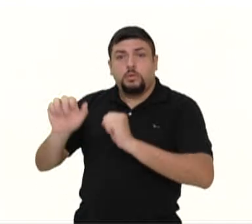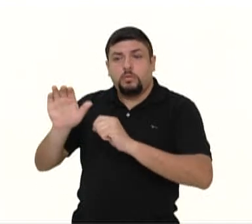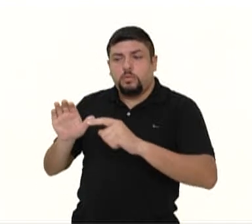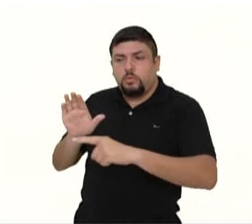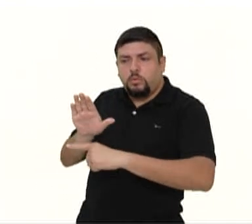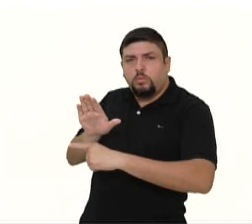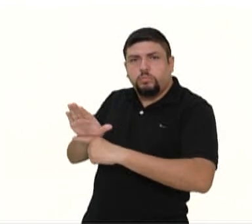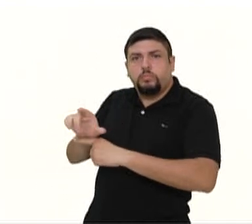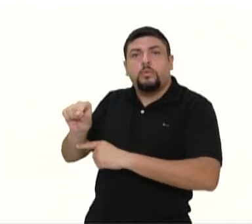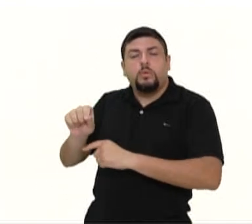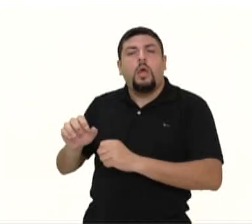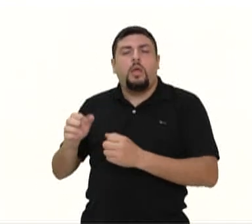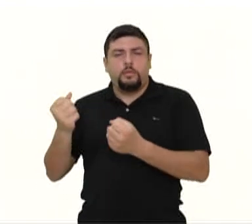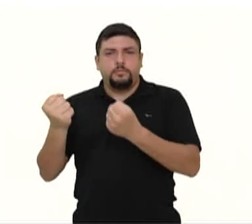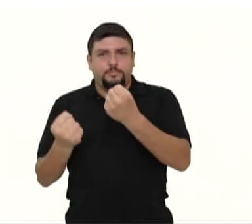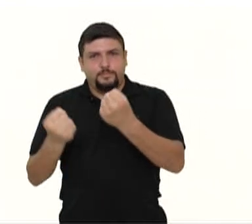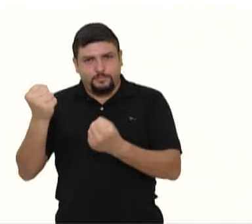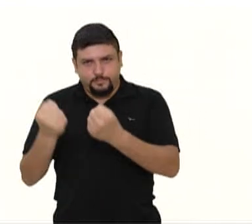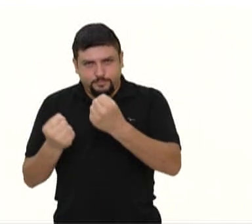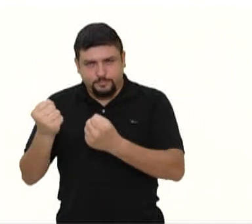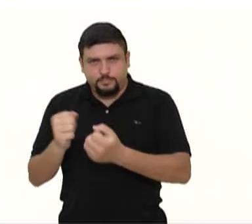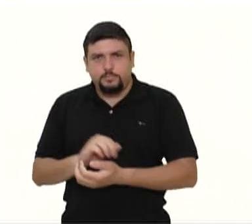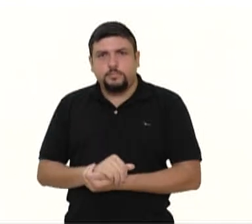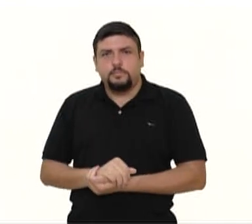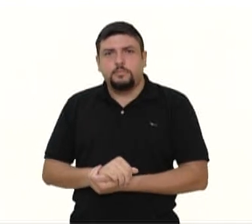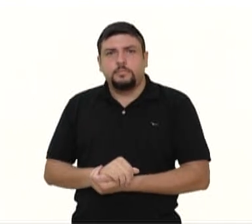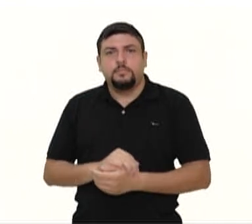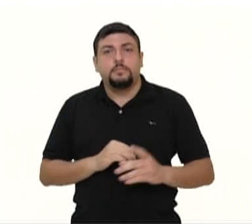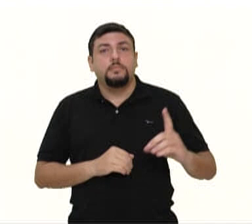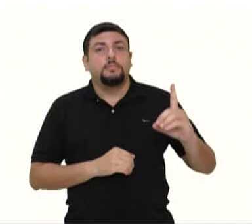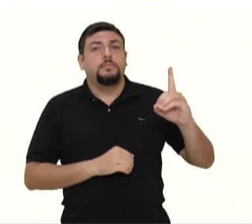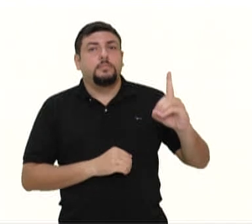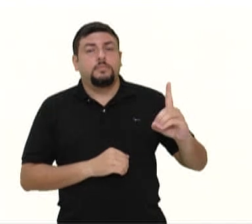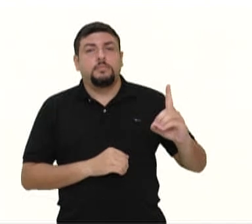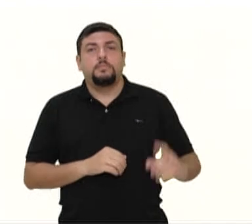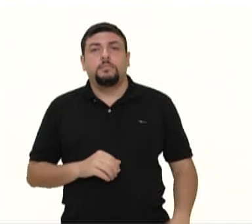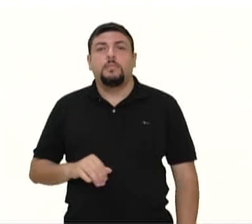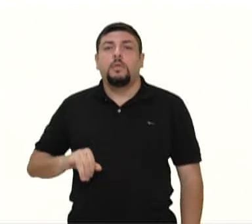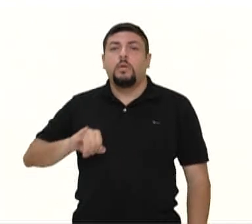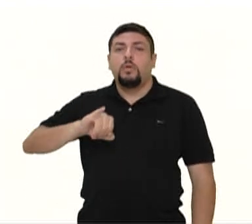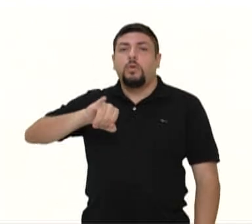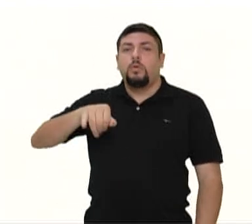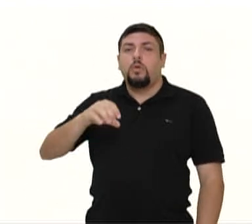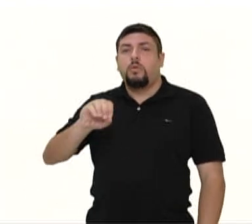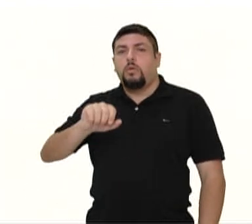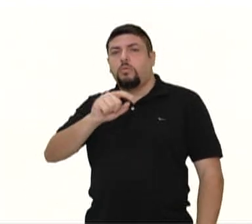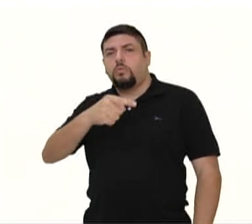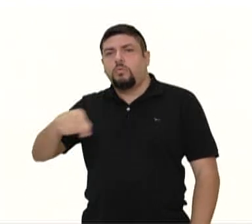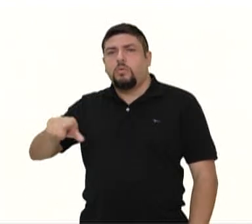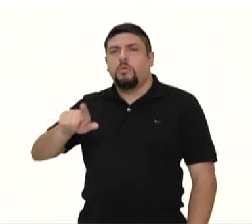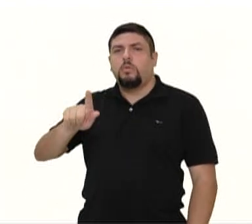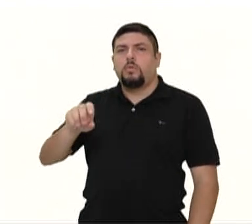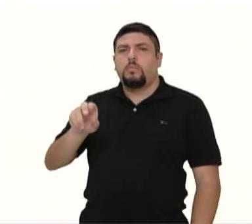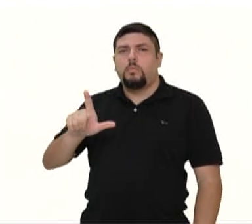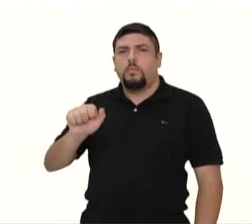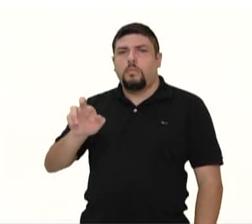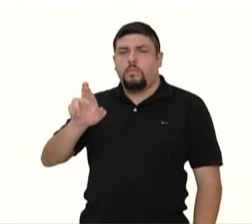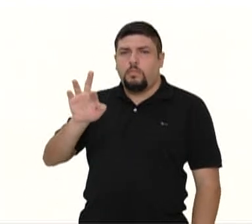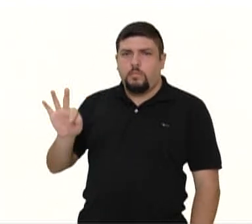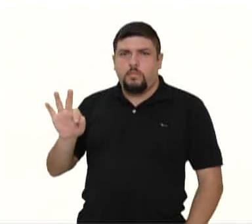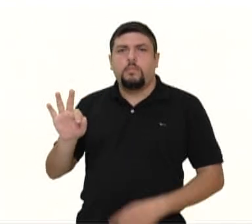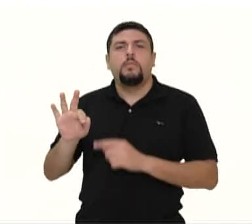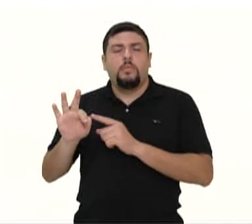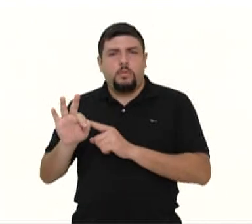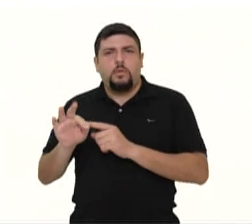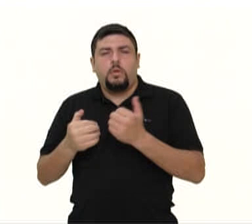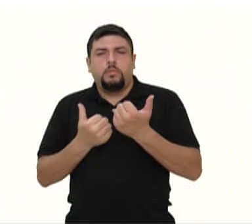Juscelino é a automobilística. E letra D, João Goulart. Esse é o nome do político que foi ministro do Vargas, foi vice-presidente